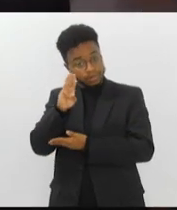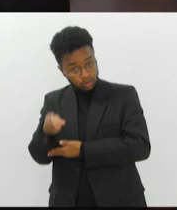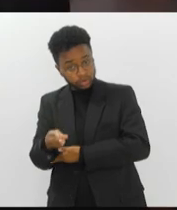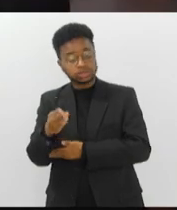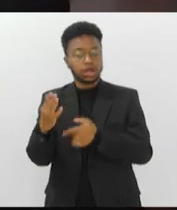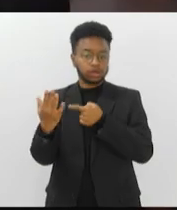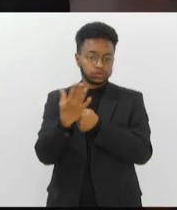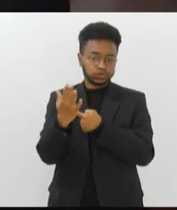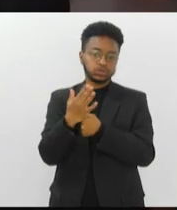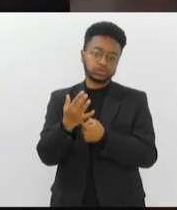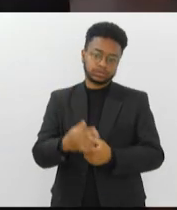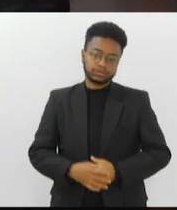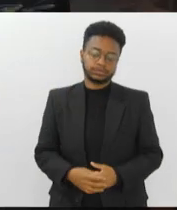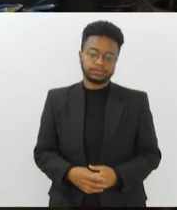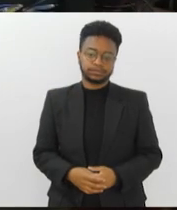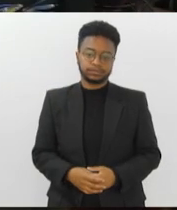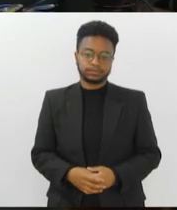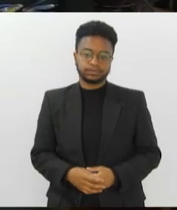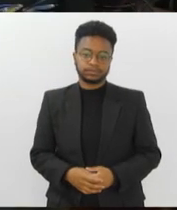milhões de reais.